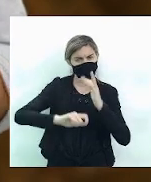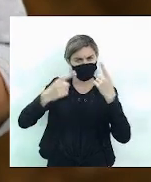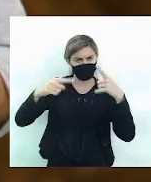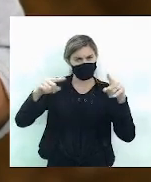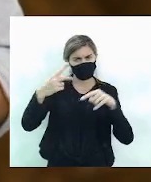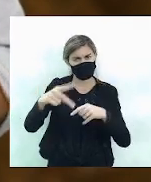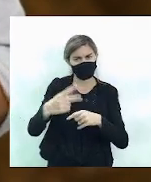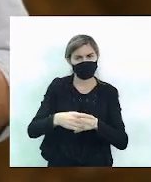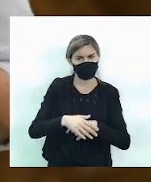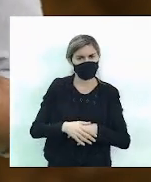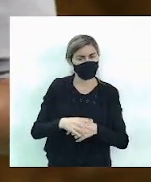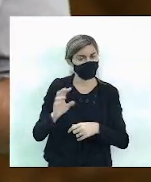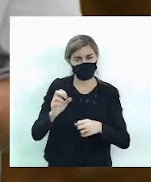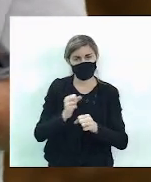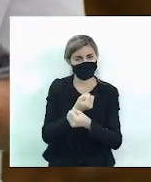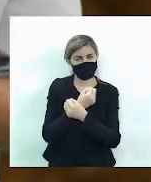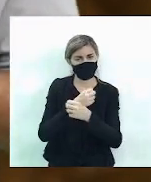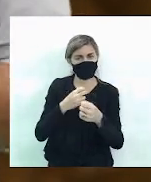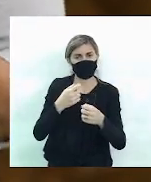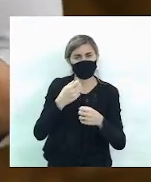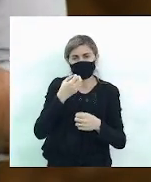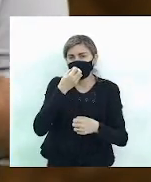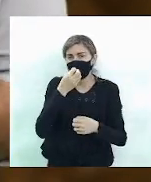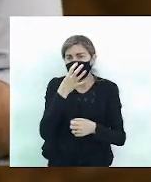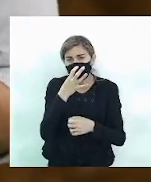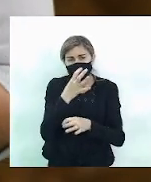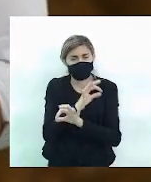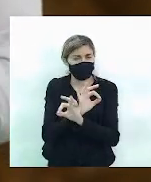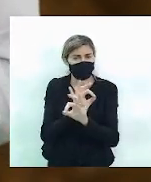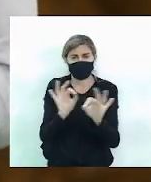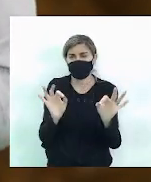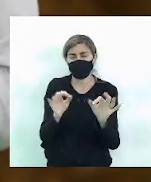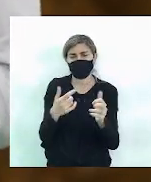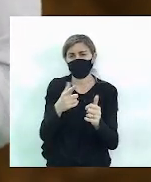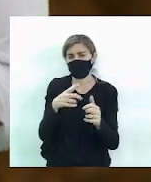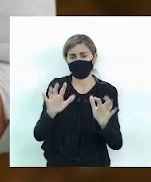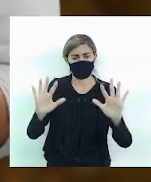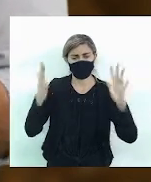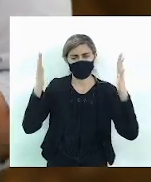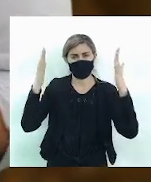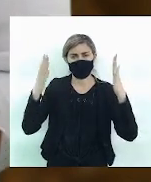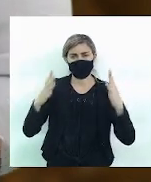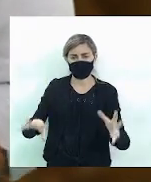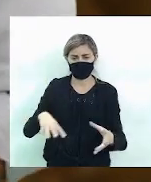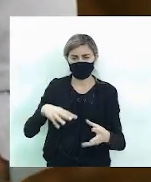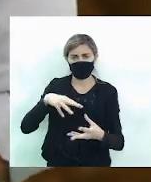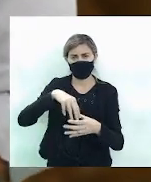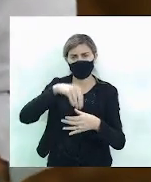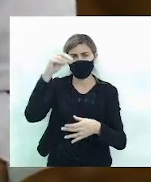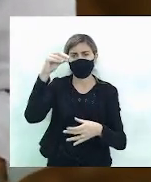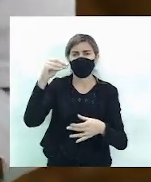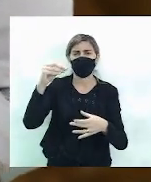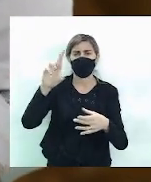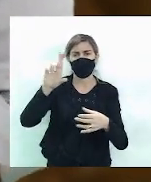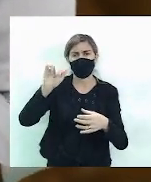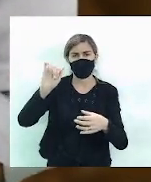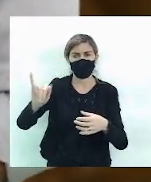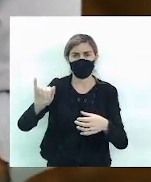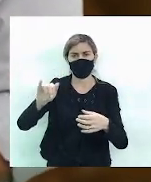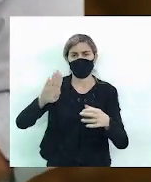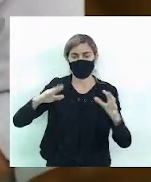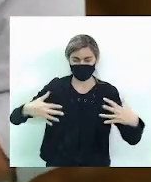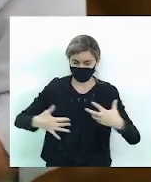desse artista é enorme. E o que é de chamar a atenção é que ele foi homenageado, ele recebeu o prêmio do Rei do Baião, de Luiz